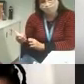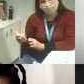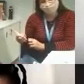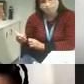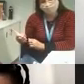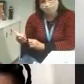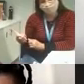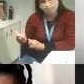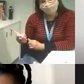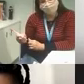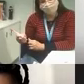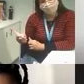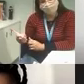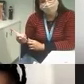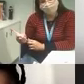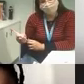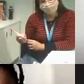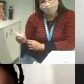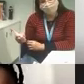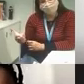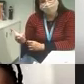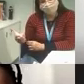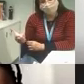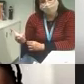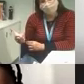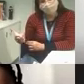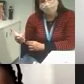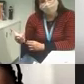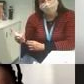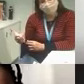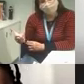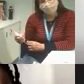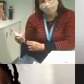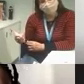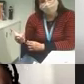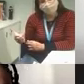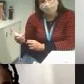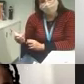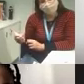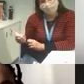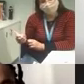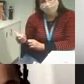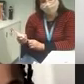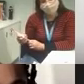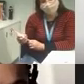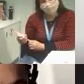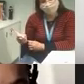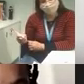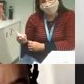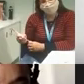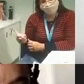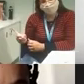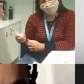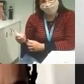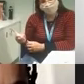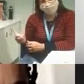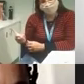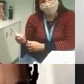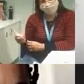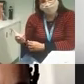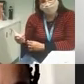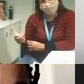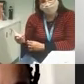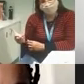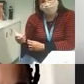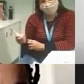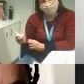nesta audiência em particular, de ter ouvido, como professor da Faculdade de Educação da UF, do Programa de Pós-Graduação em Educação da UF, de ter ouvido